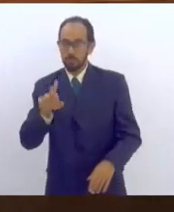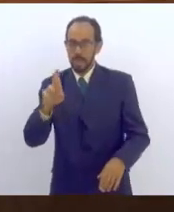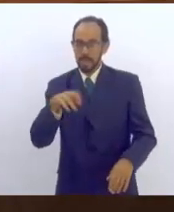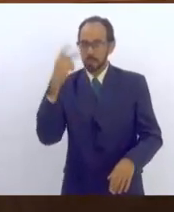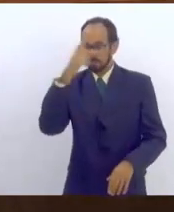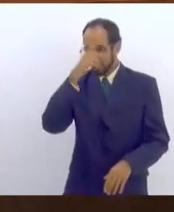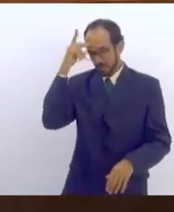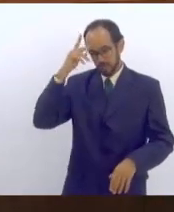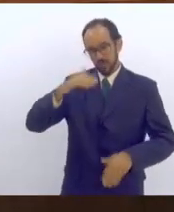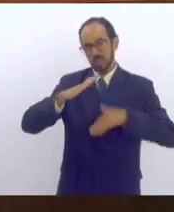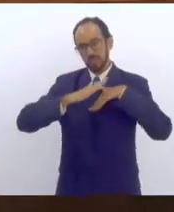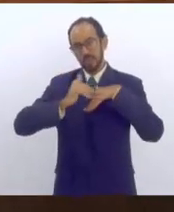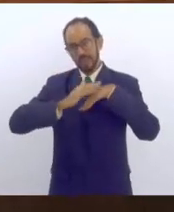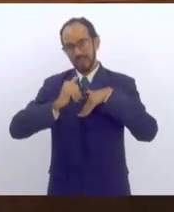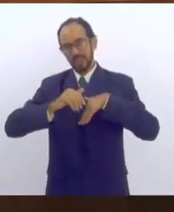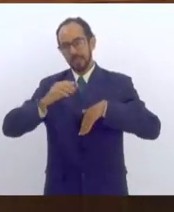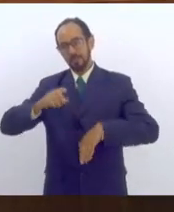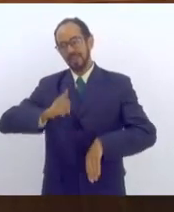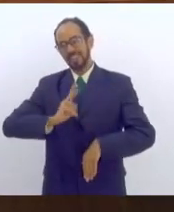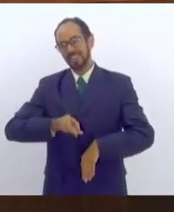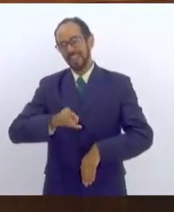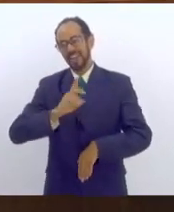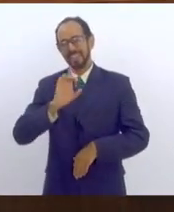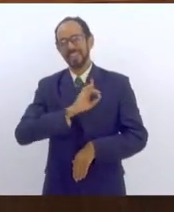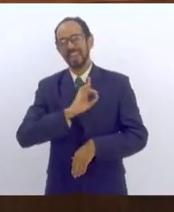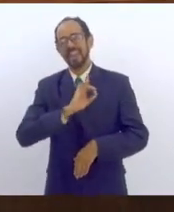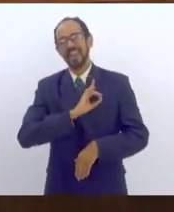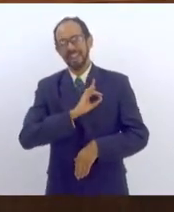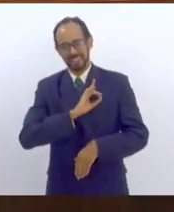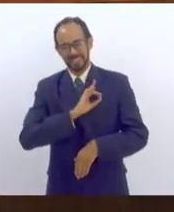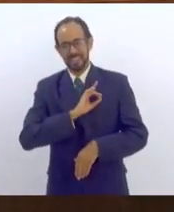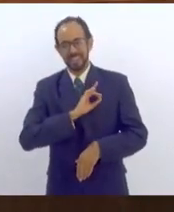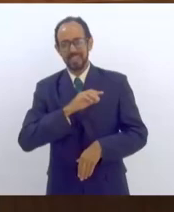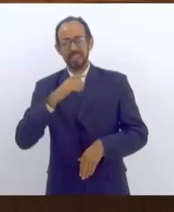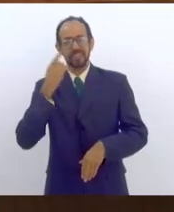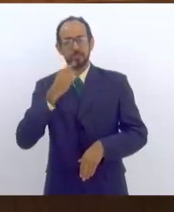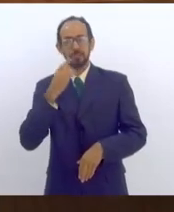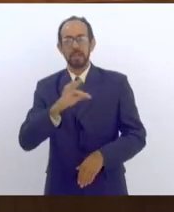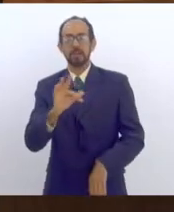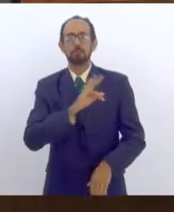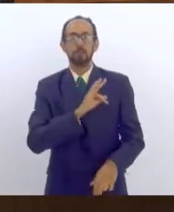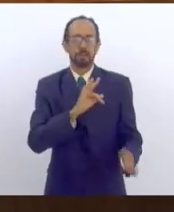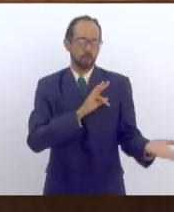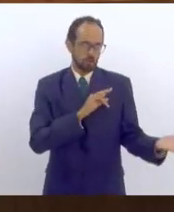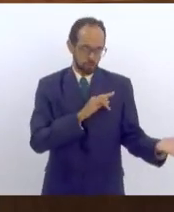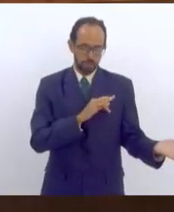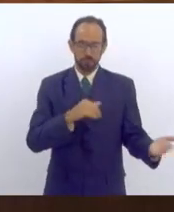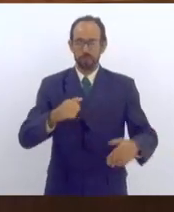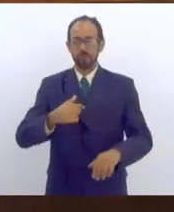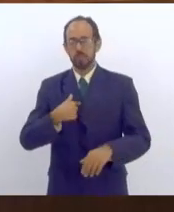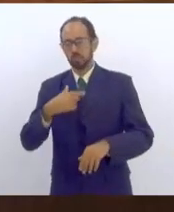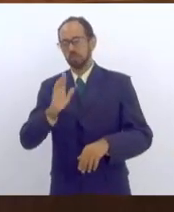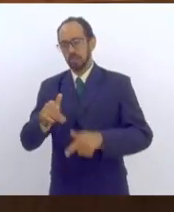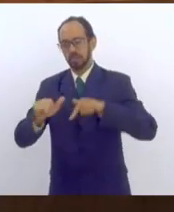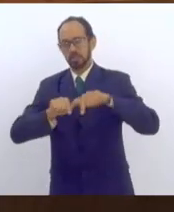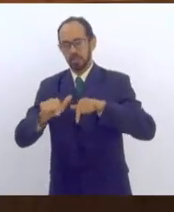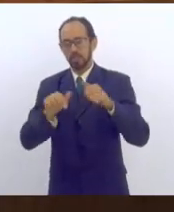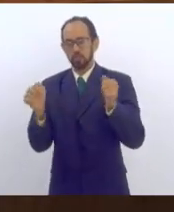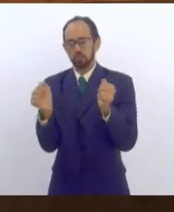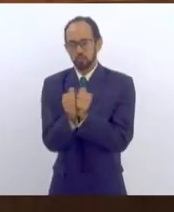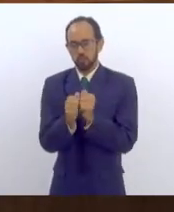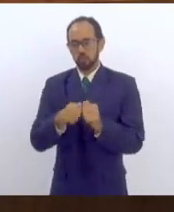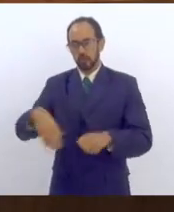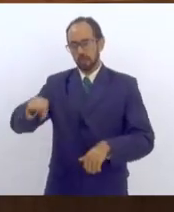é a minha eterna delegada Marta Rocha, com quem eu tive a oportunidade de servir na Polícia Civil, e agora estou tendo a honra de servir